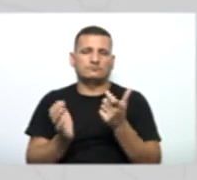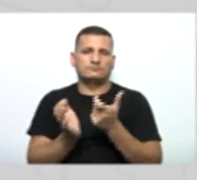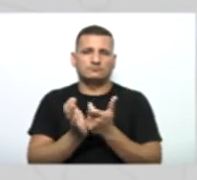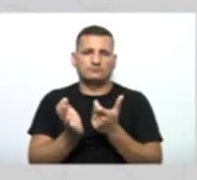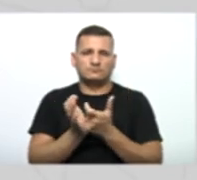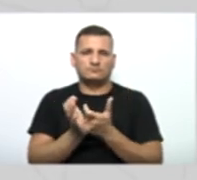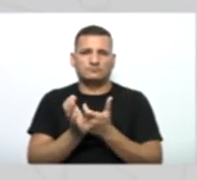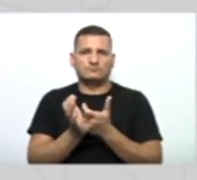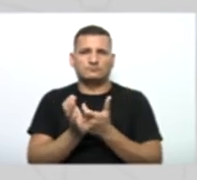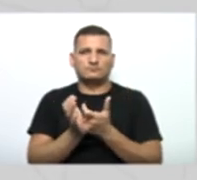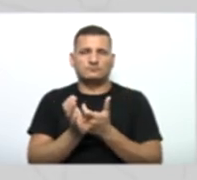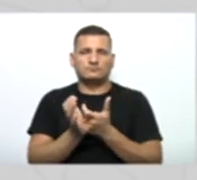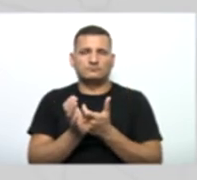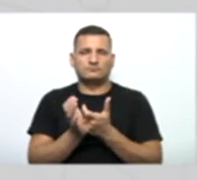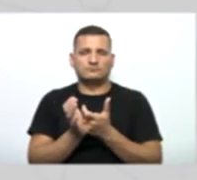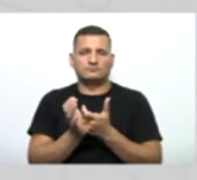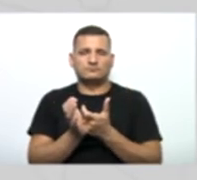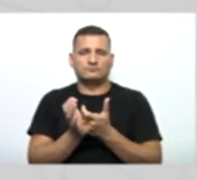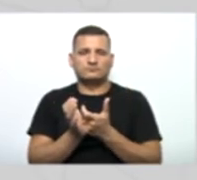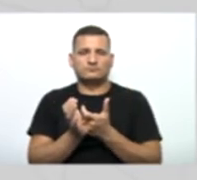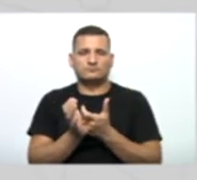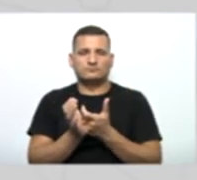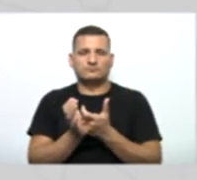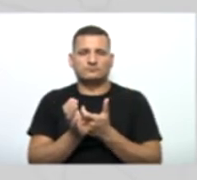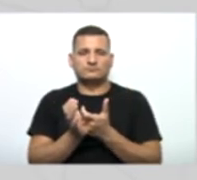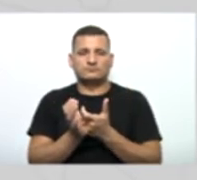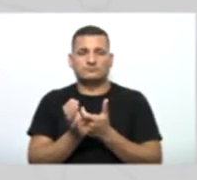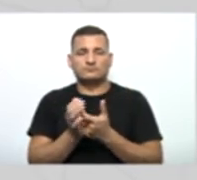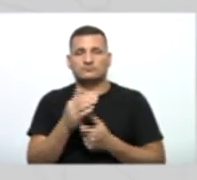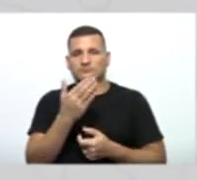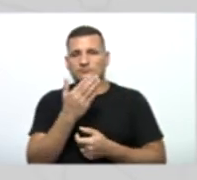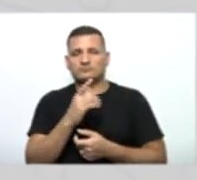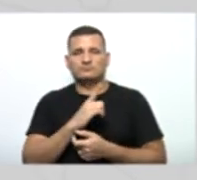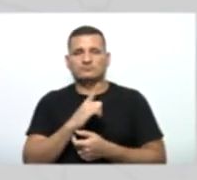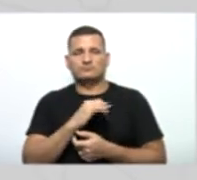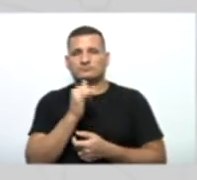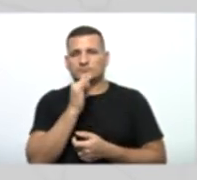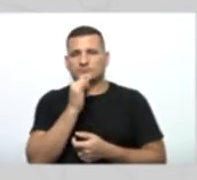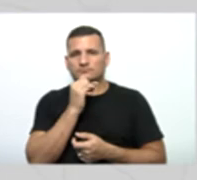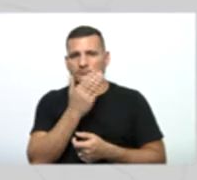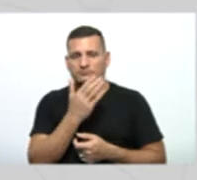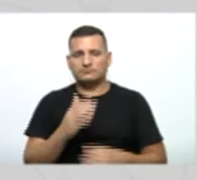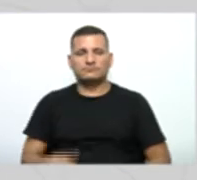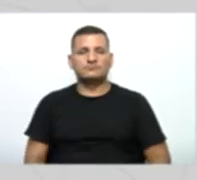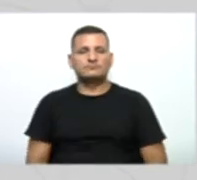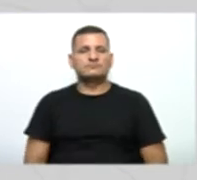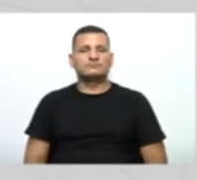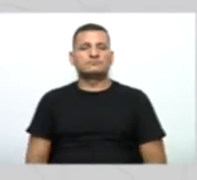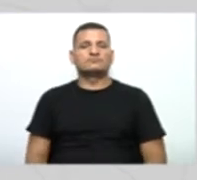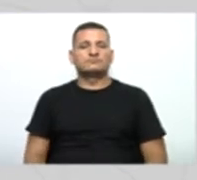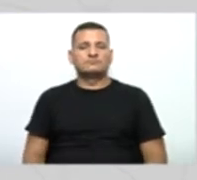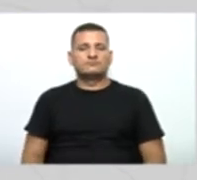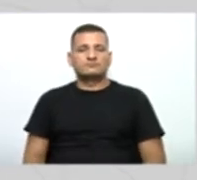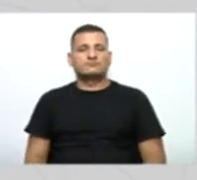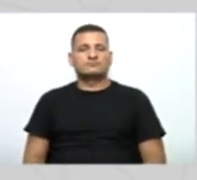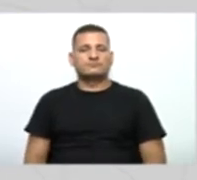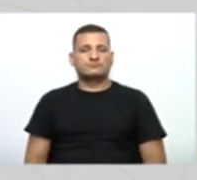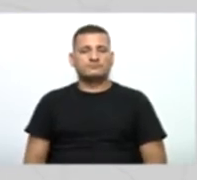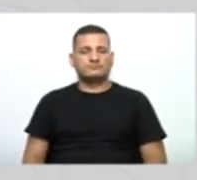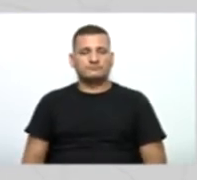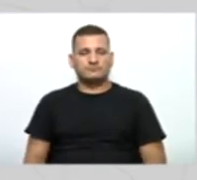classe originária. Olha só o exemplo que nós trouxemos aqui. Entre os atributos